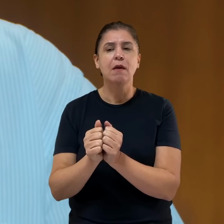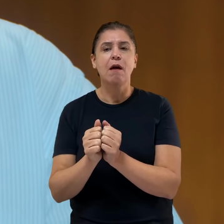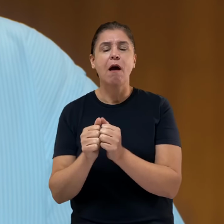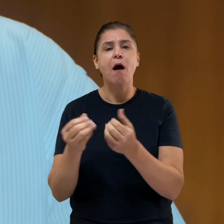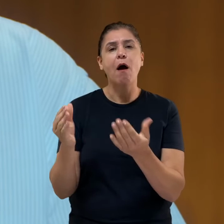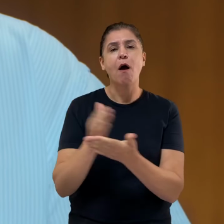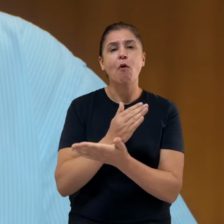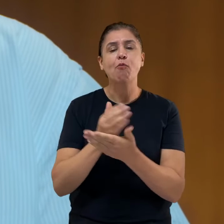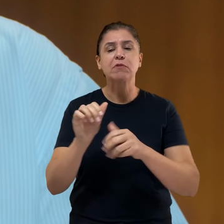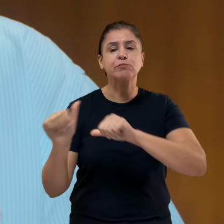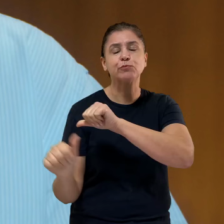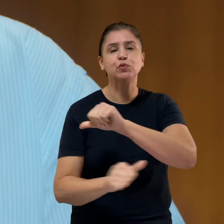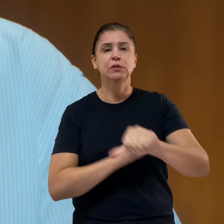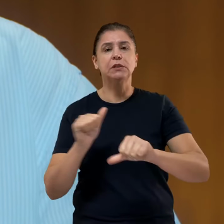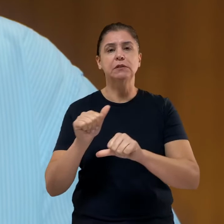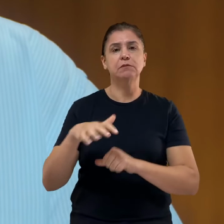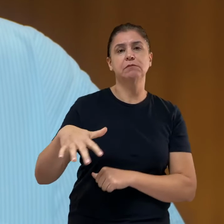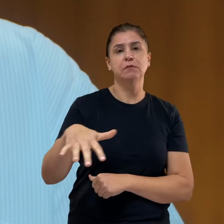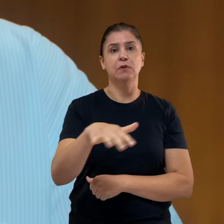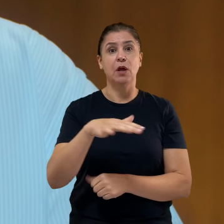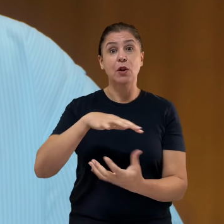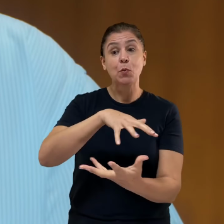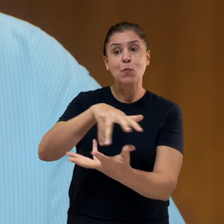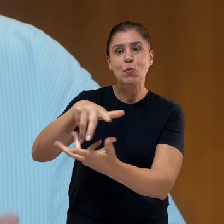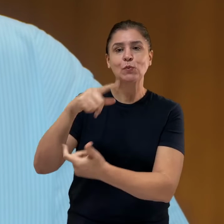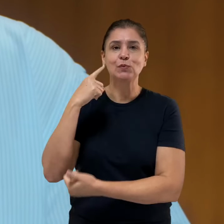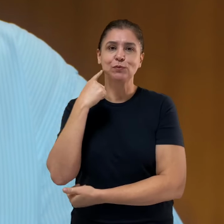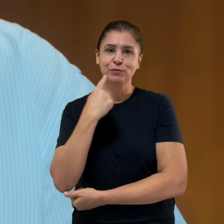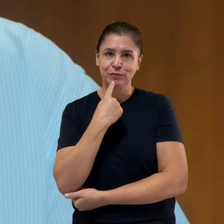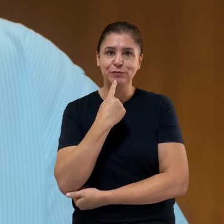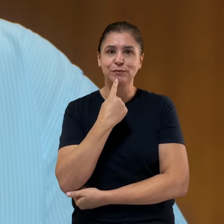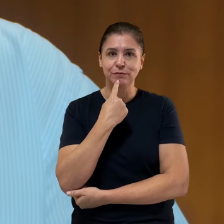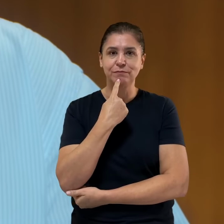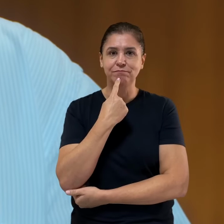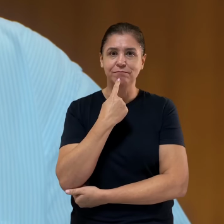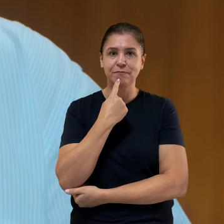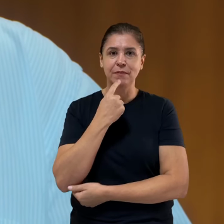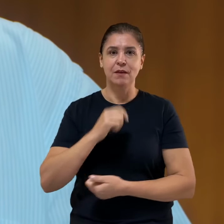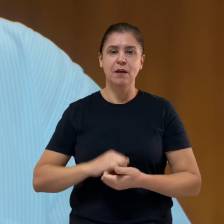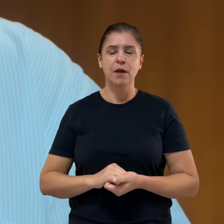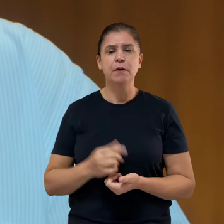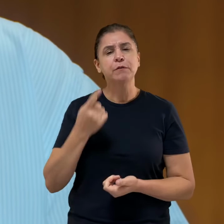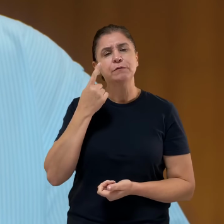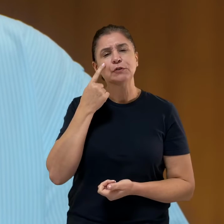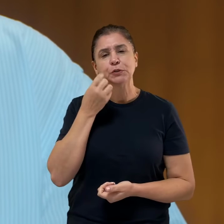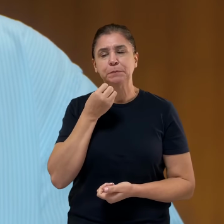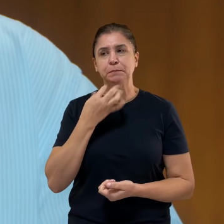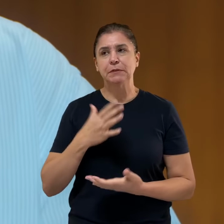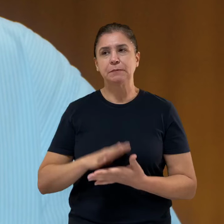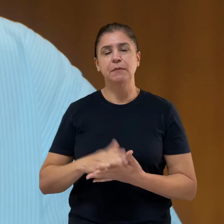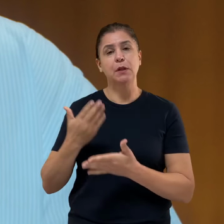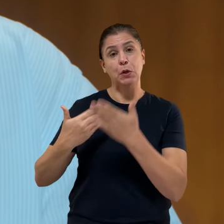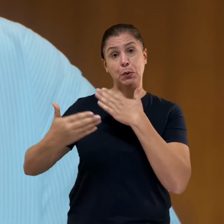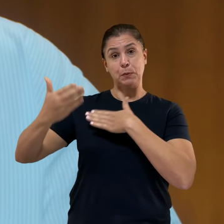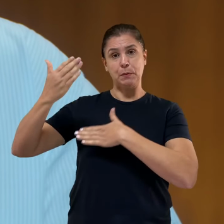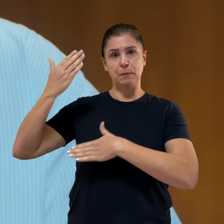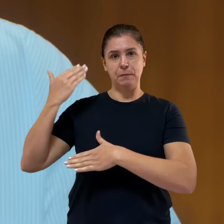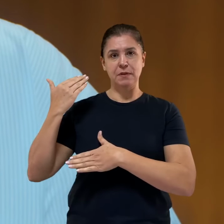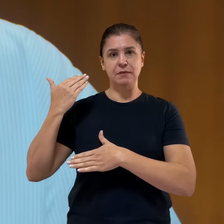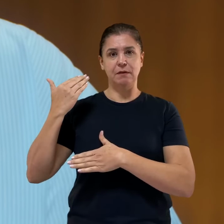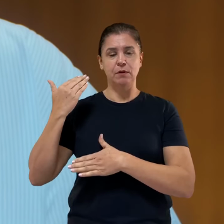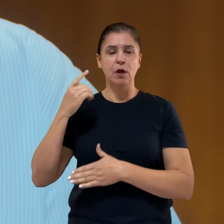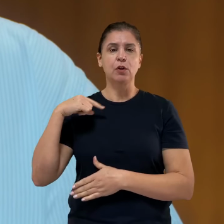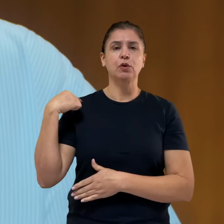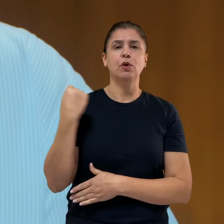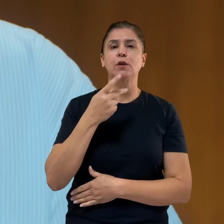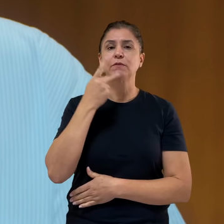algumas transições do mundo do surdo. Veja bem que no passado